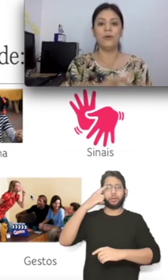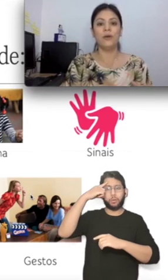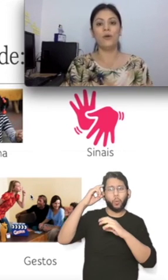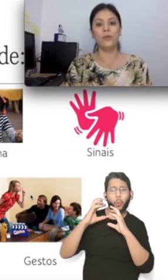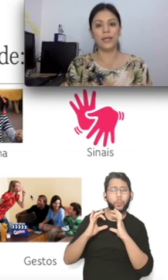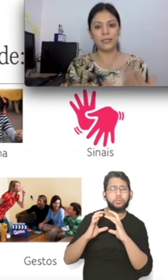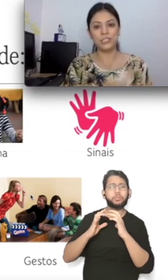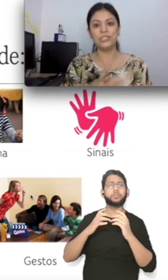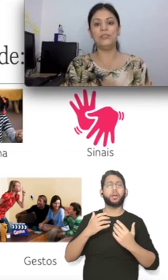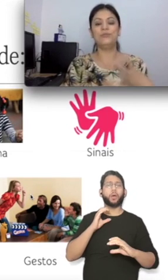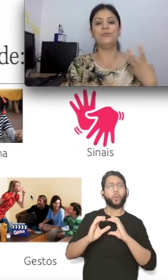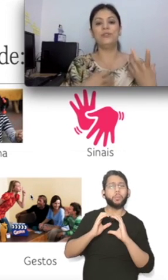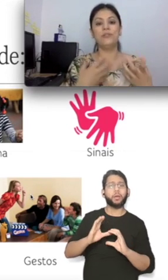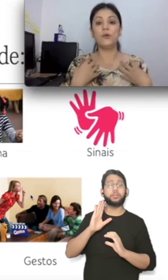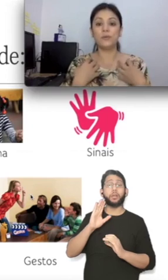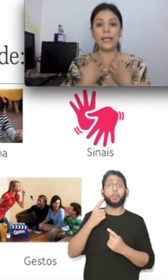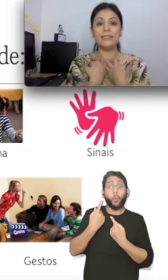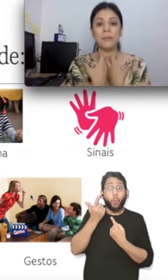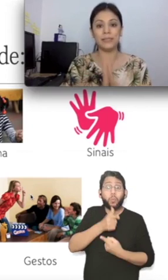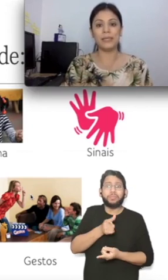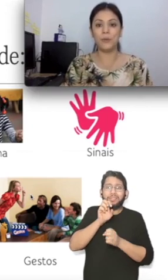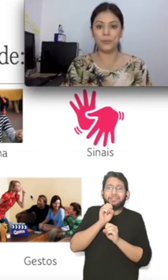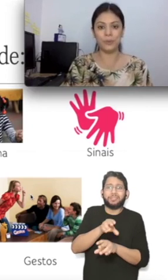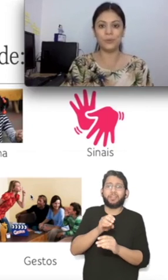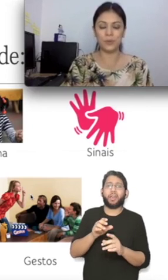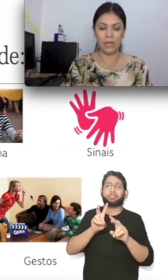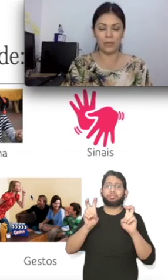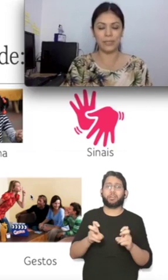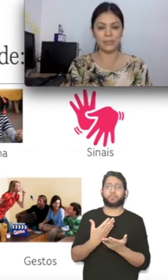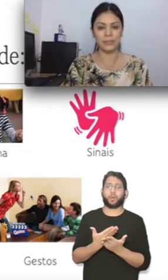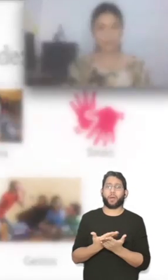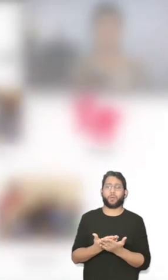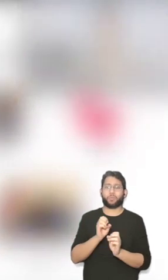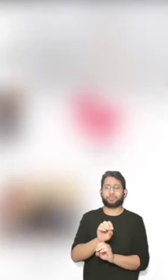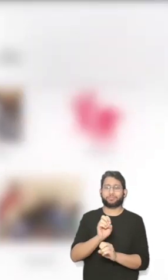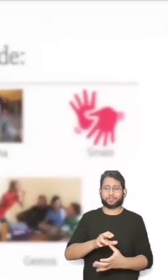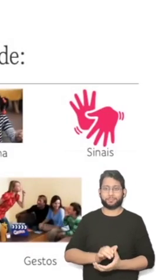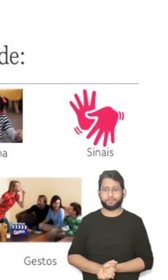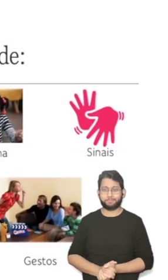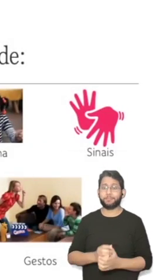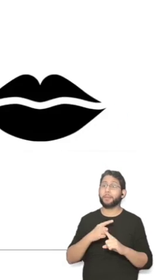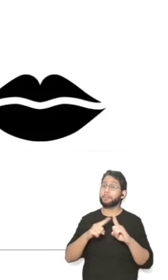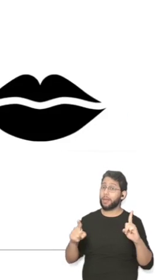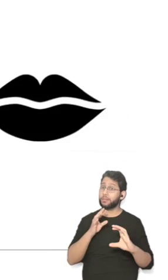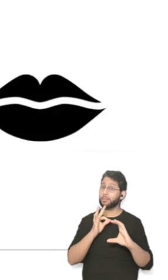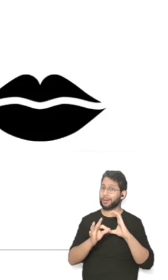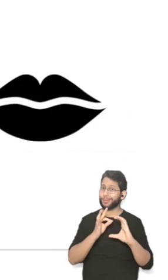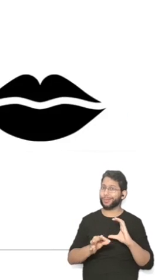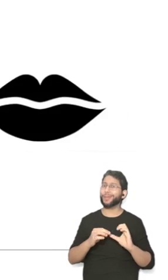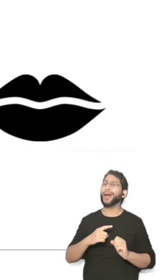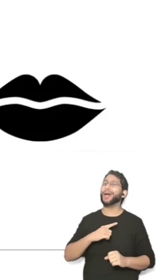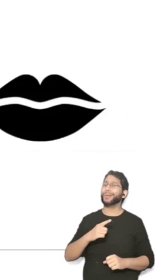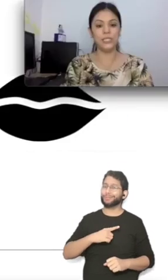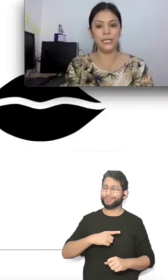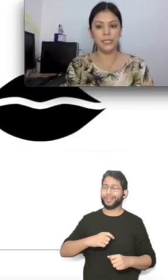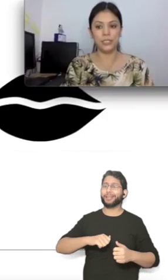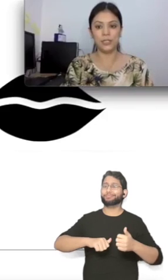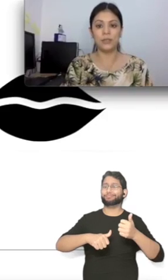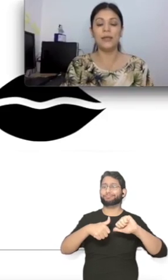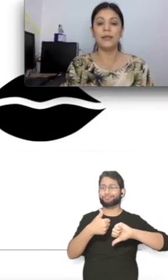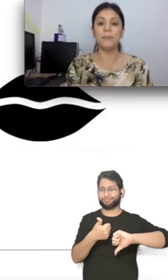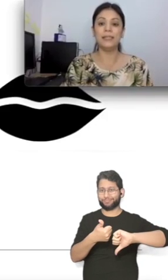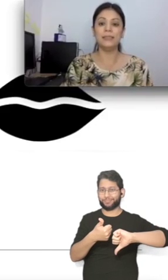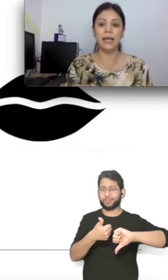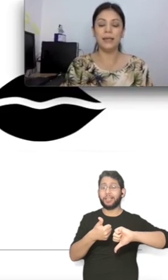cognitivo, comunicativo, enfim, que eu pudesse passar o conteúdo escolar para esses alunos. Contudo, a comunicação total teve uma grande